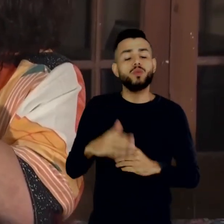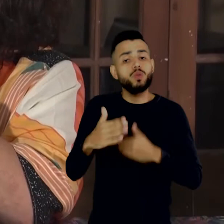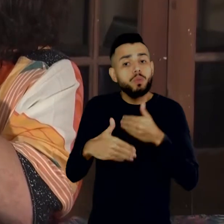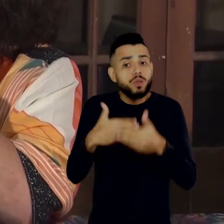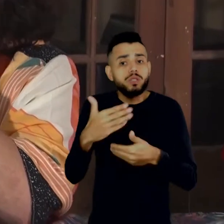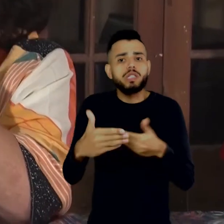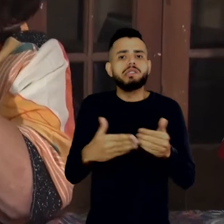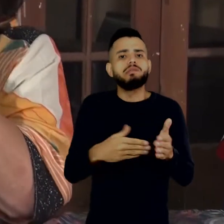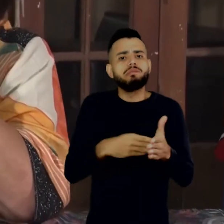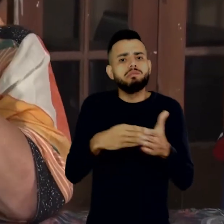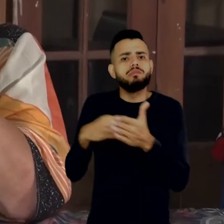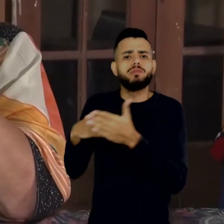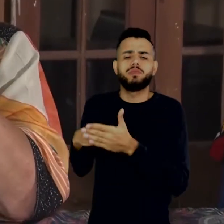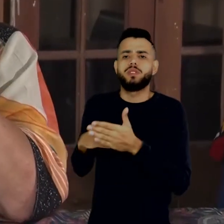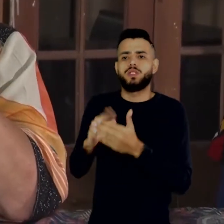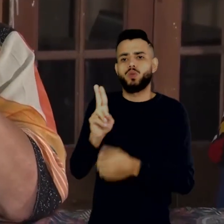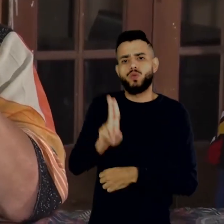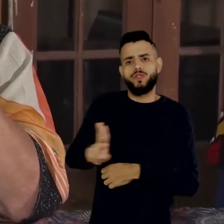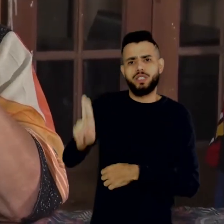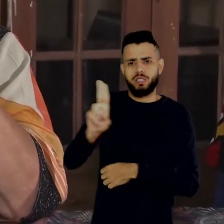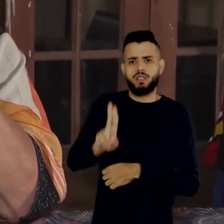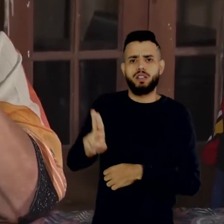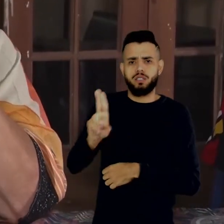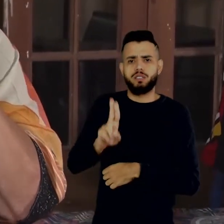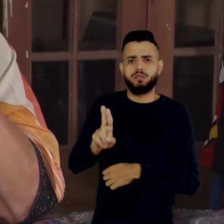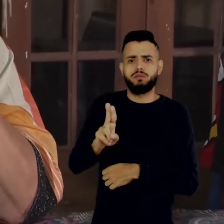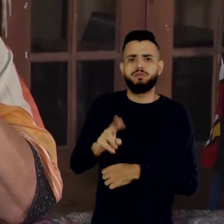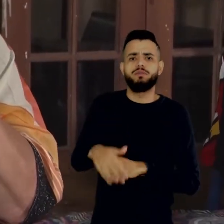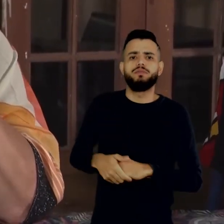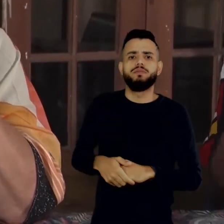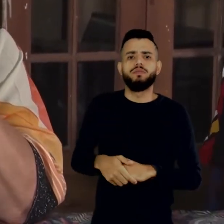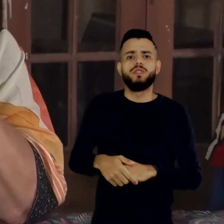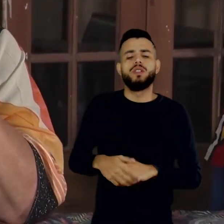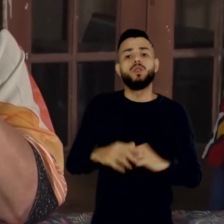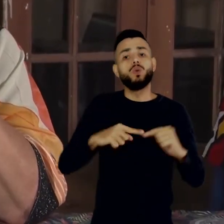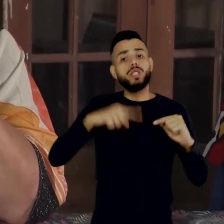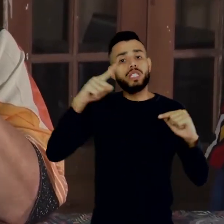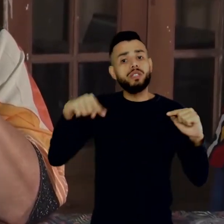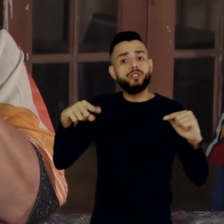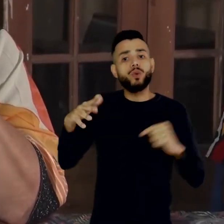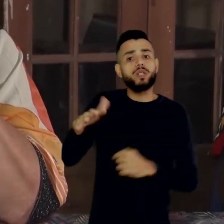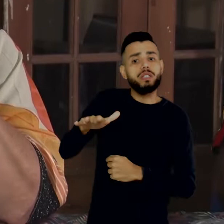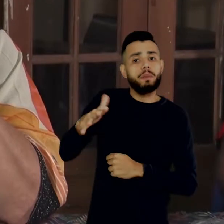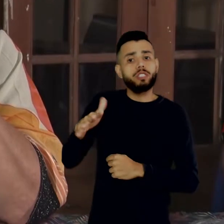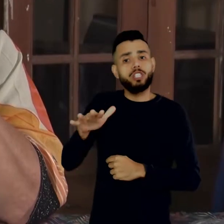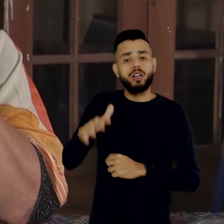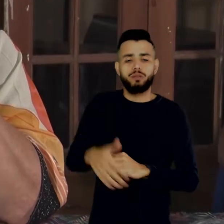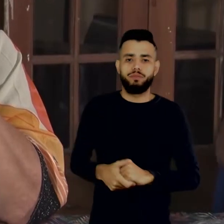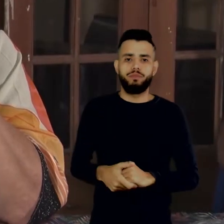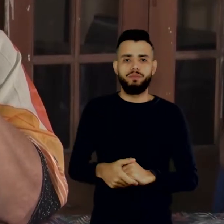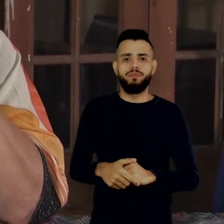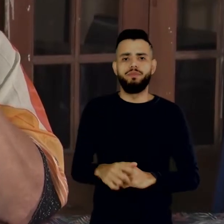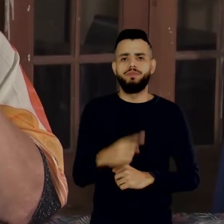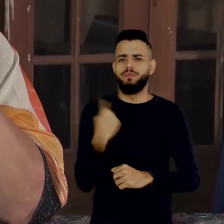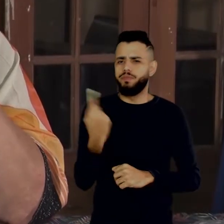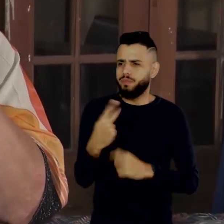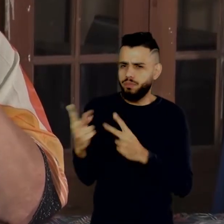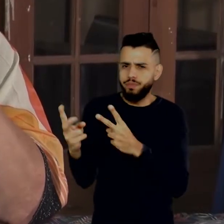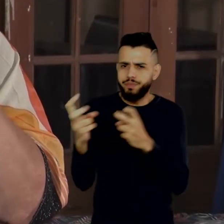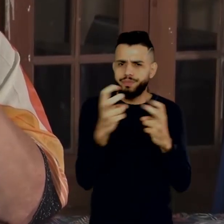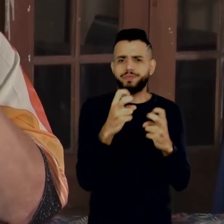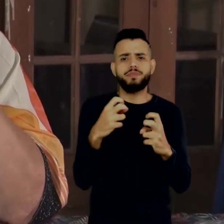nível intermediário das universidades. Então, isso aqui nós observamos em alguns dos trabalhos que já